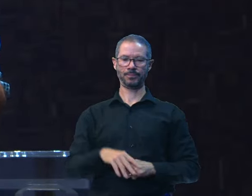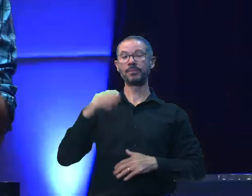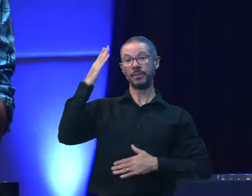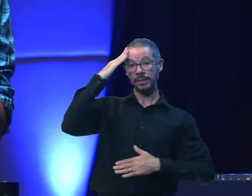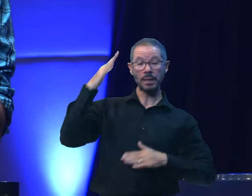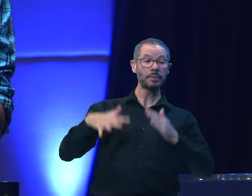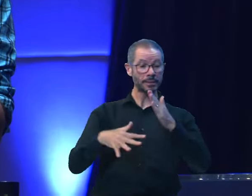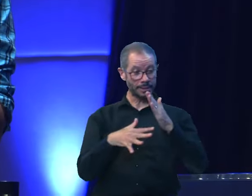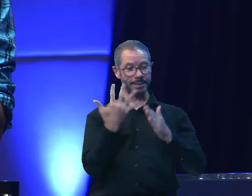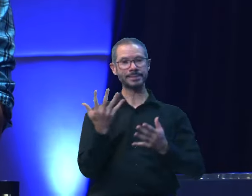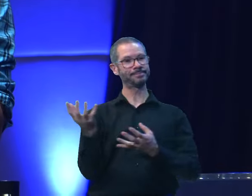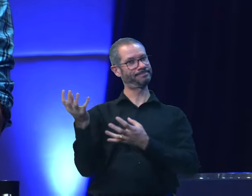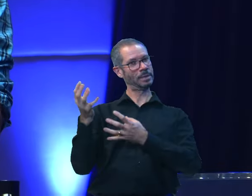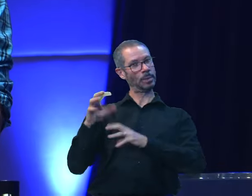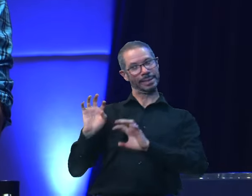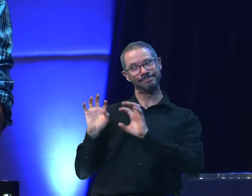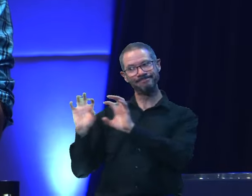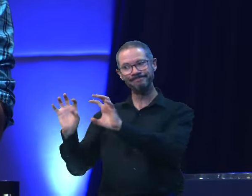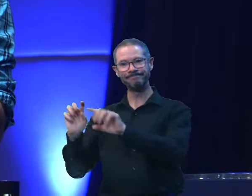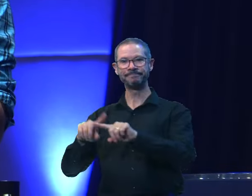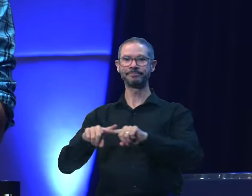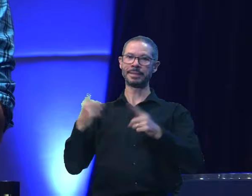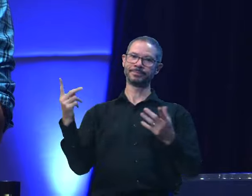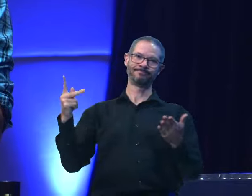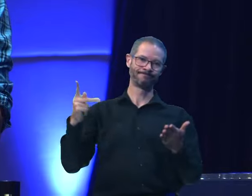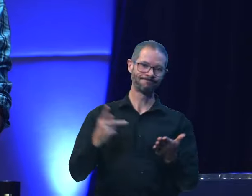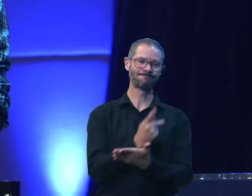Sabe, muitas vezes nós não queremos machucar, mas nós machucamos.